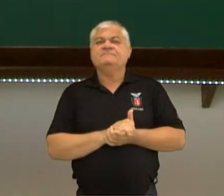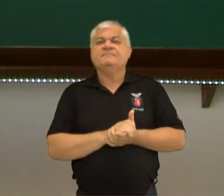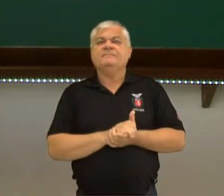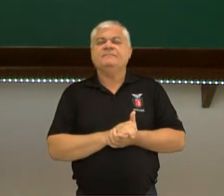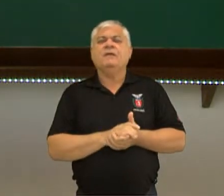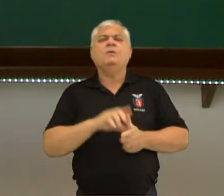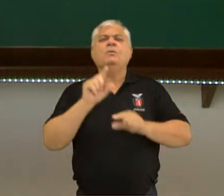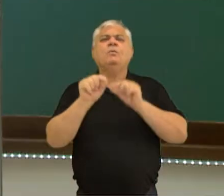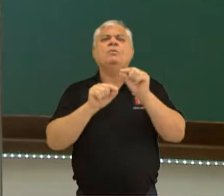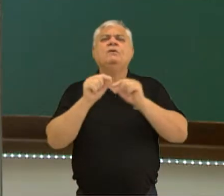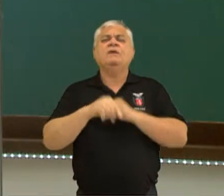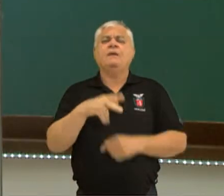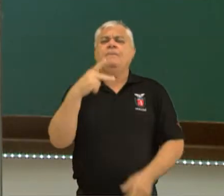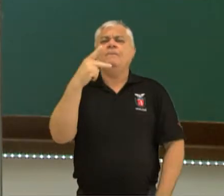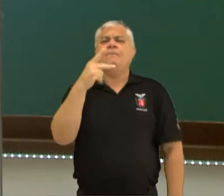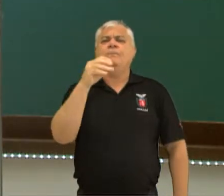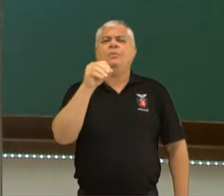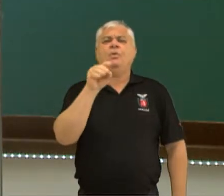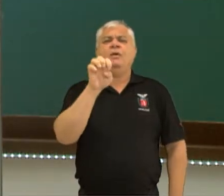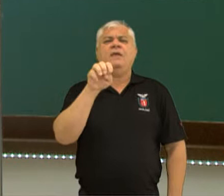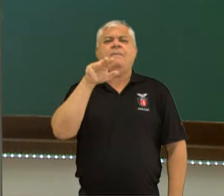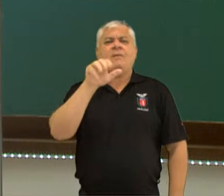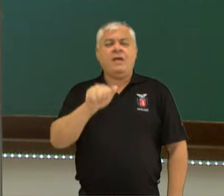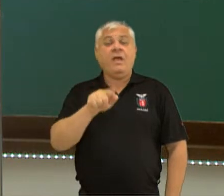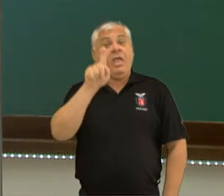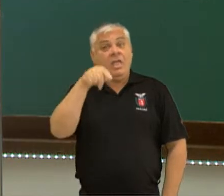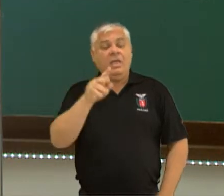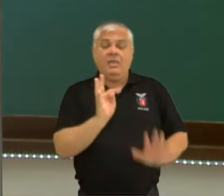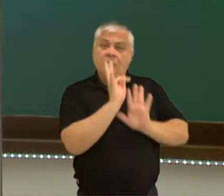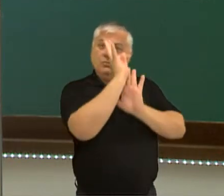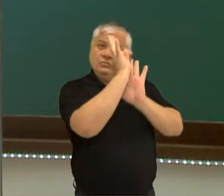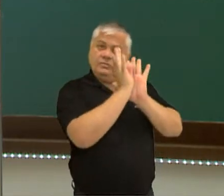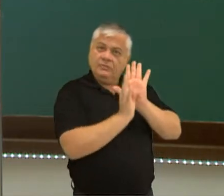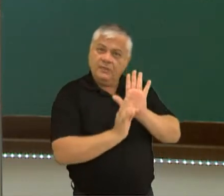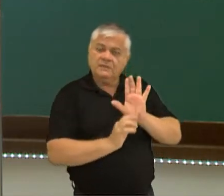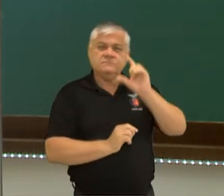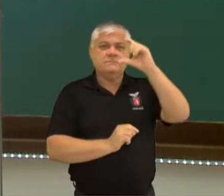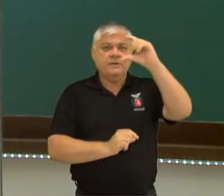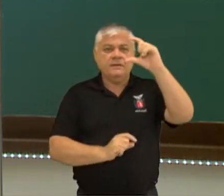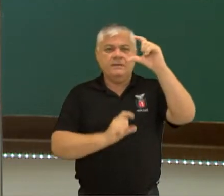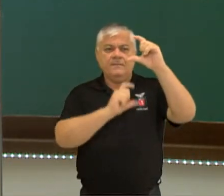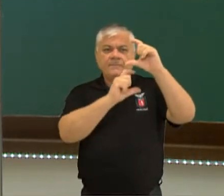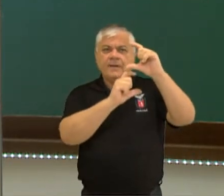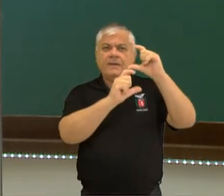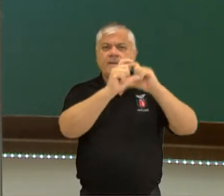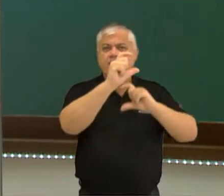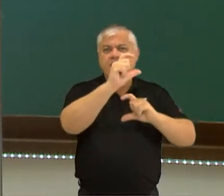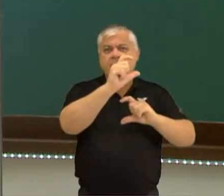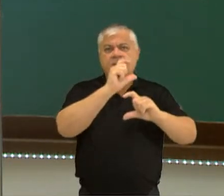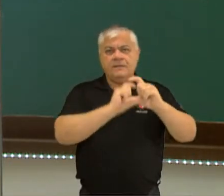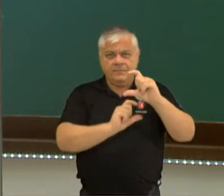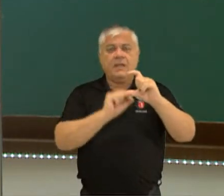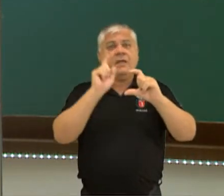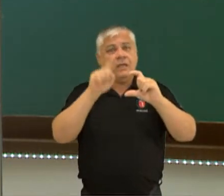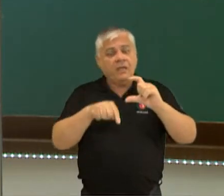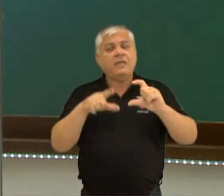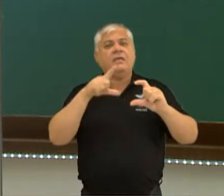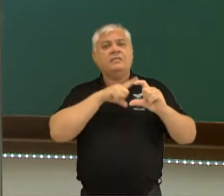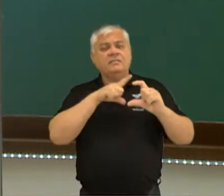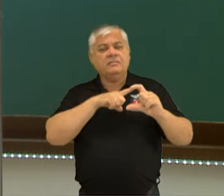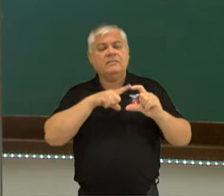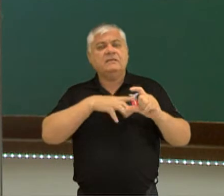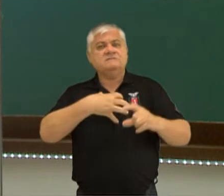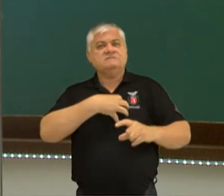O que é um poema, né? É um texto escrito em versos, dividido ou não por estrofes com a presença do eu